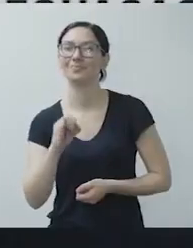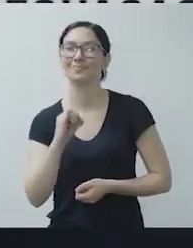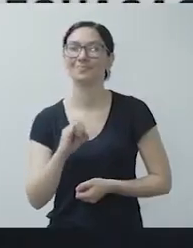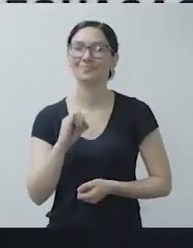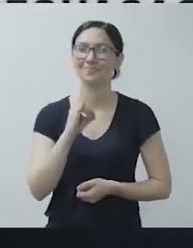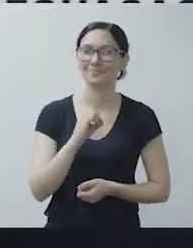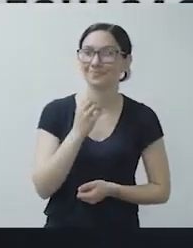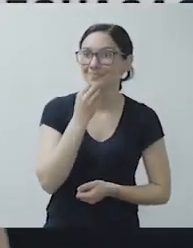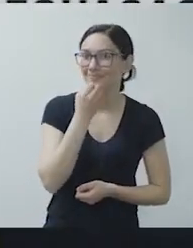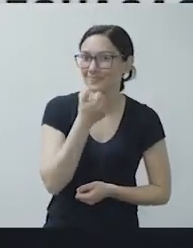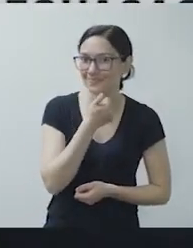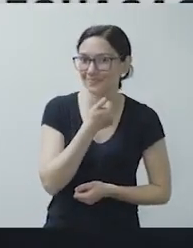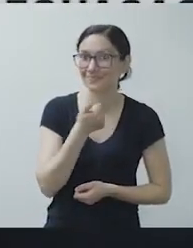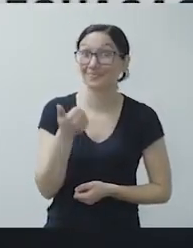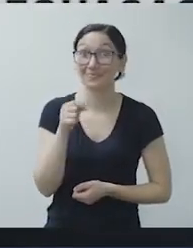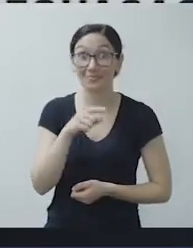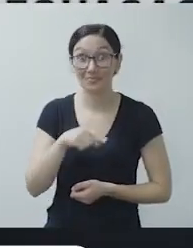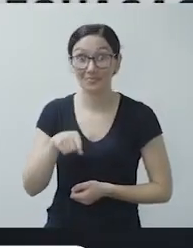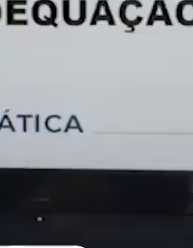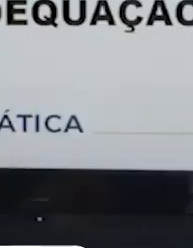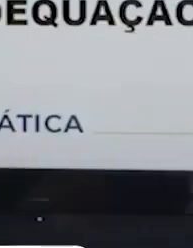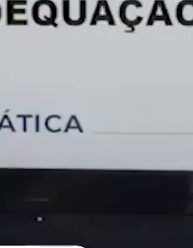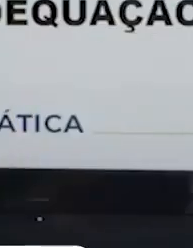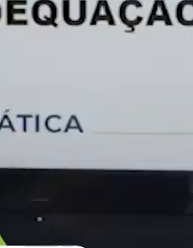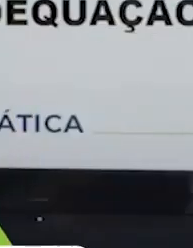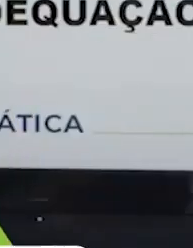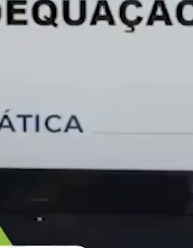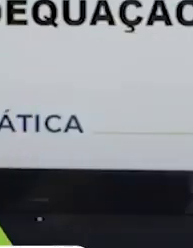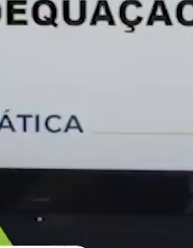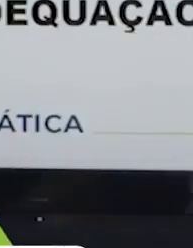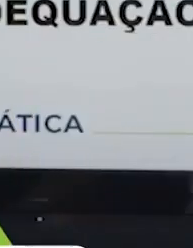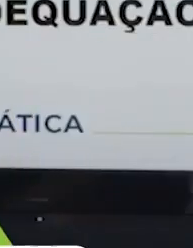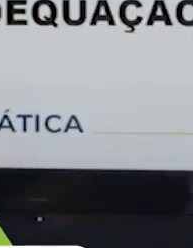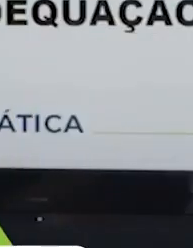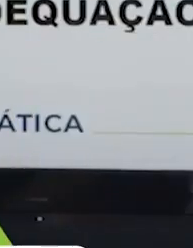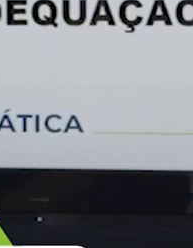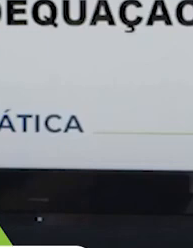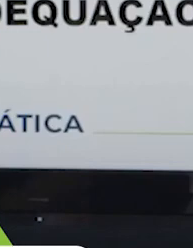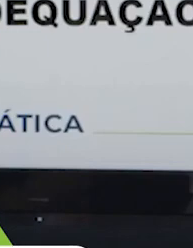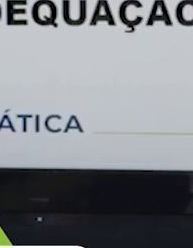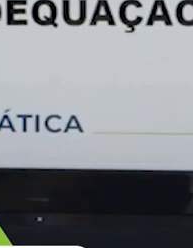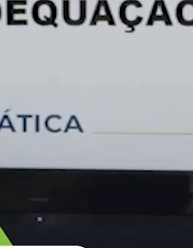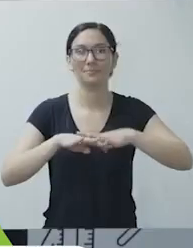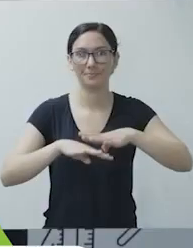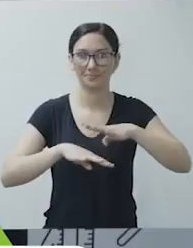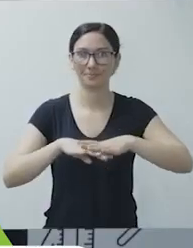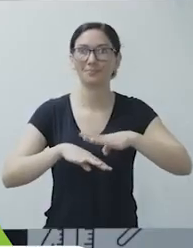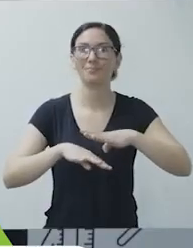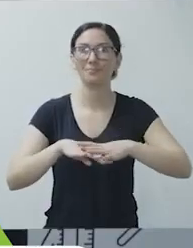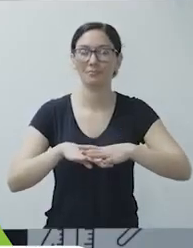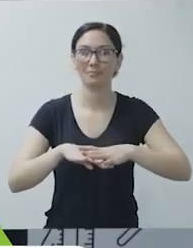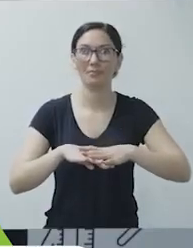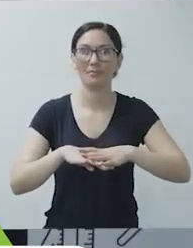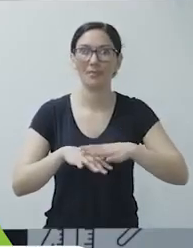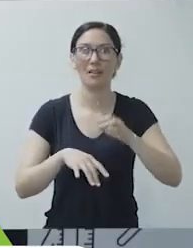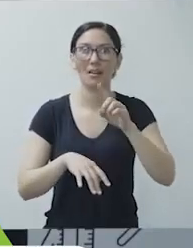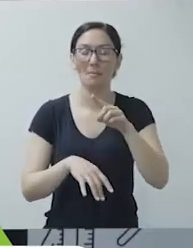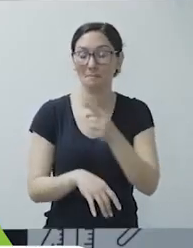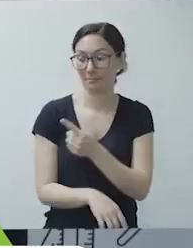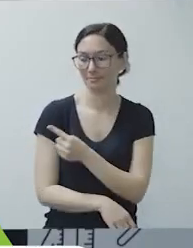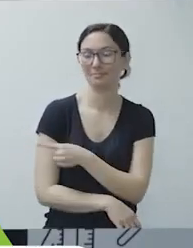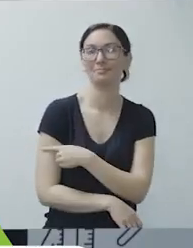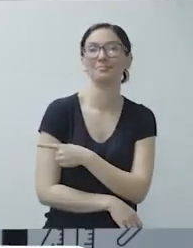Olá, crianças! Tudo bem com vocês? Bem-vindos à nossa aula de matemática, a nossa aula do primeiro